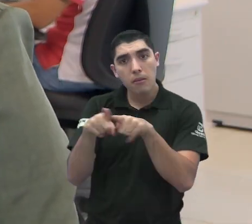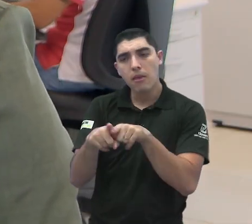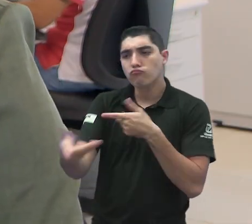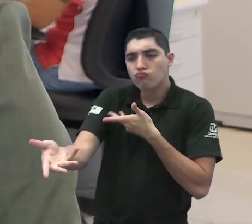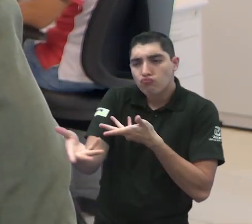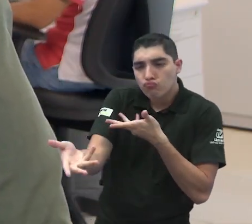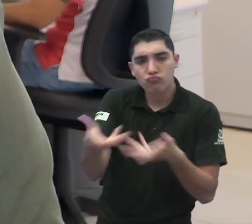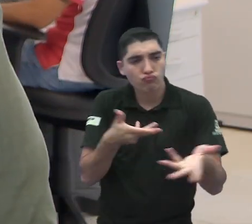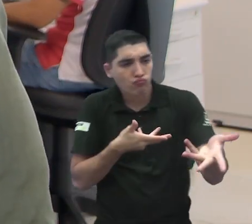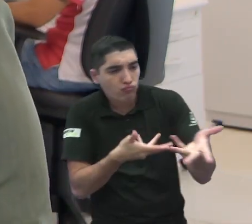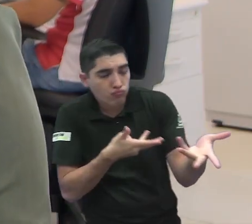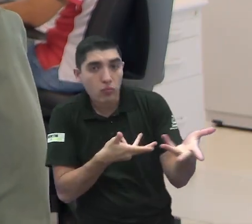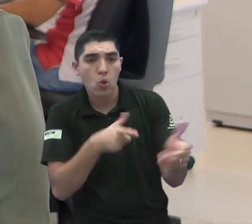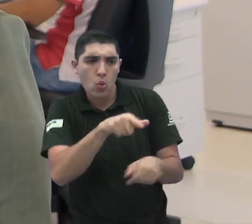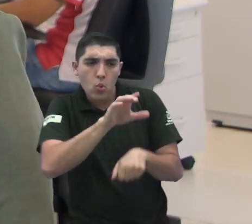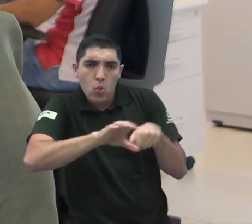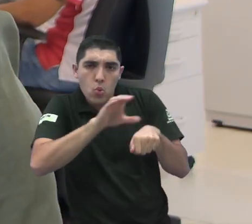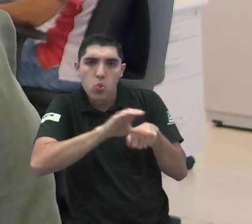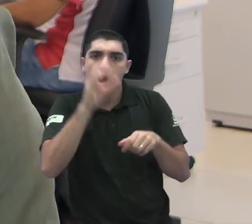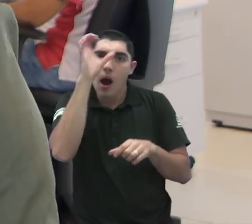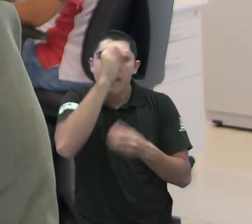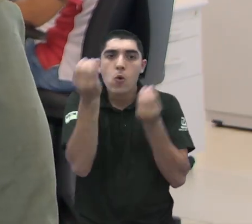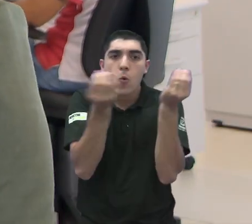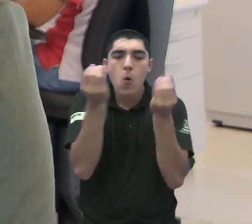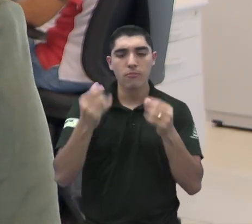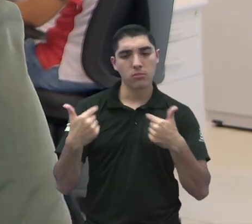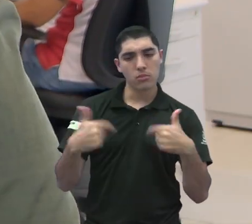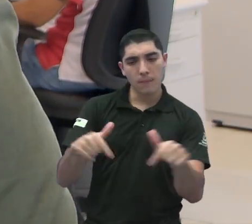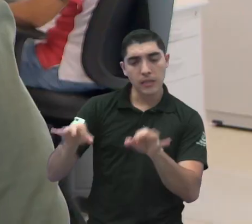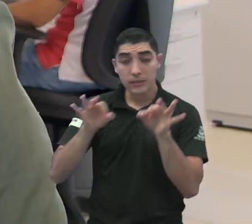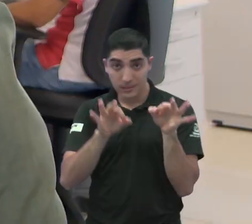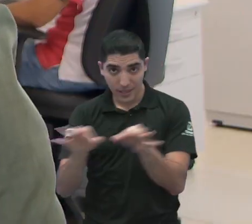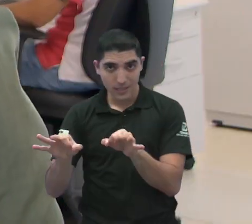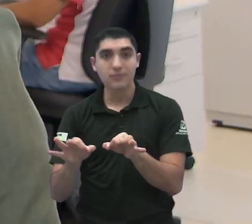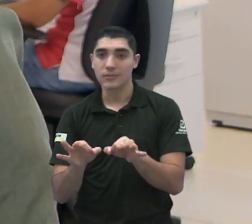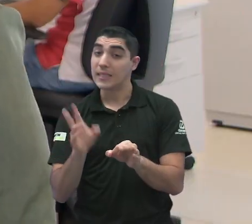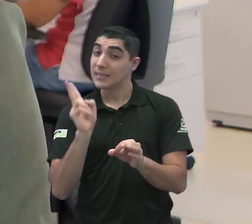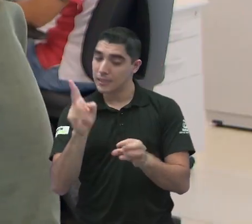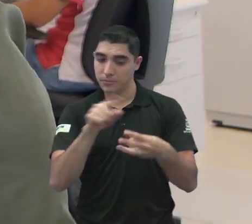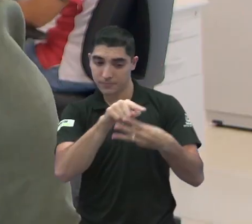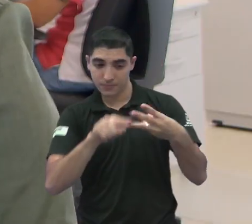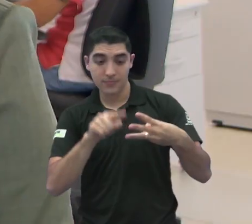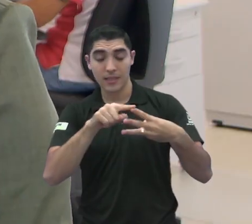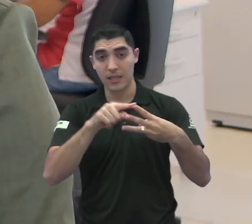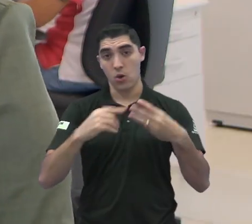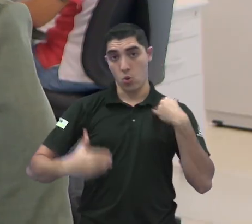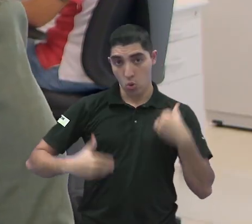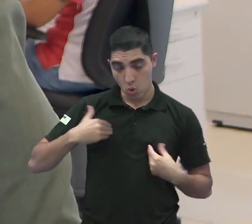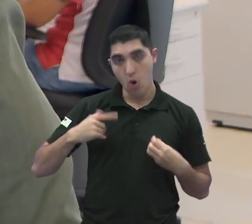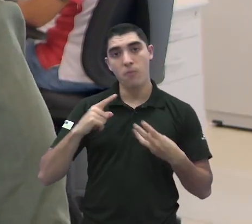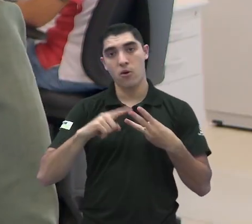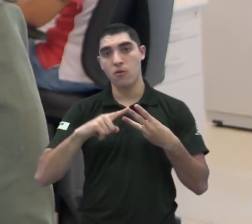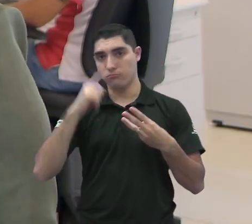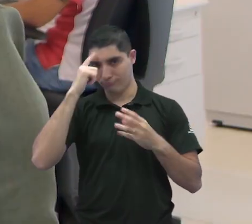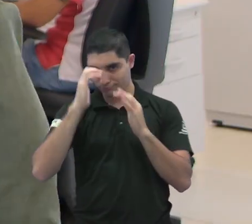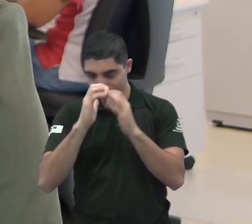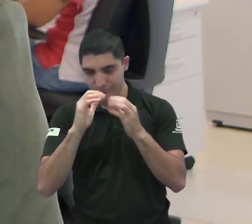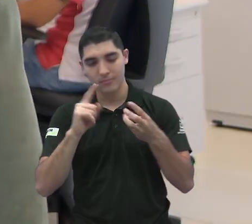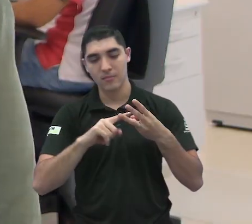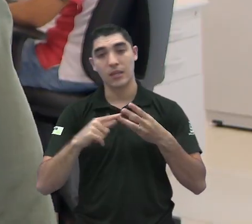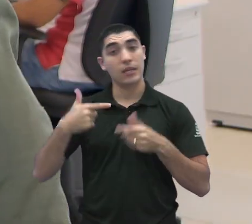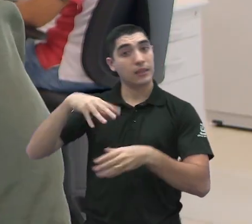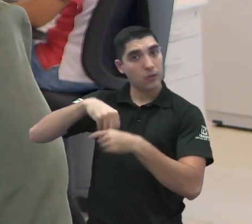Então, interação com supervisores, com colegas de trabalho, capacitação para a realização da tarefa. Enfim, são 3 dimensões, a gente fala: